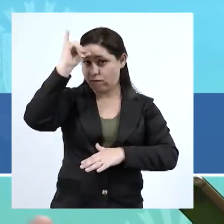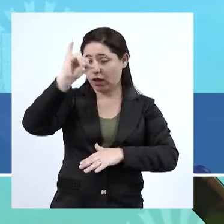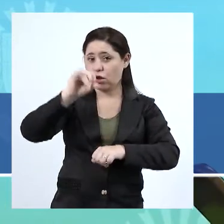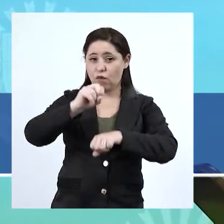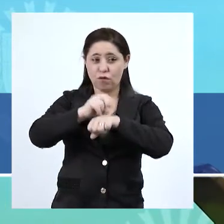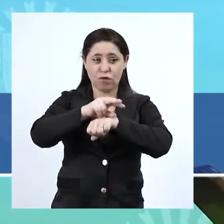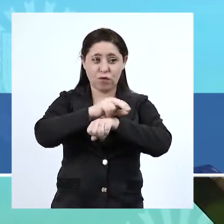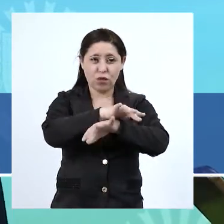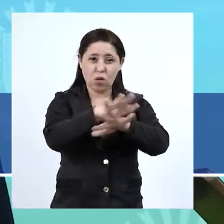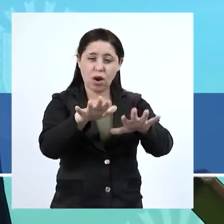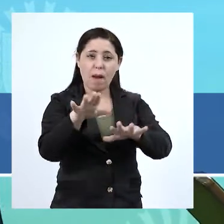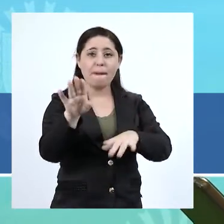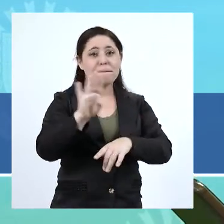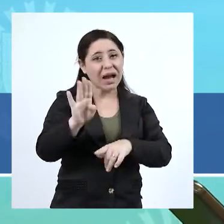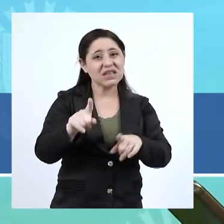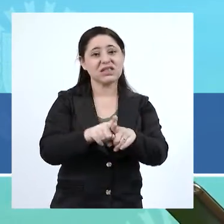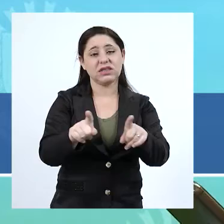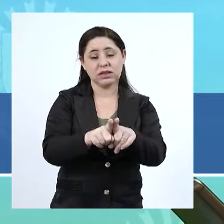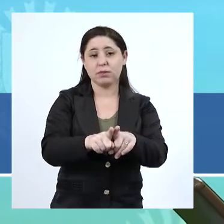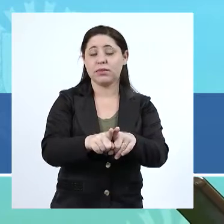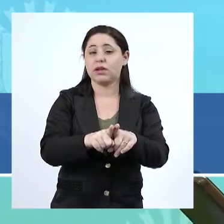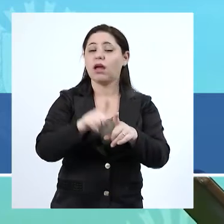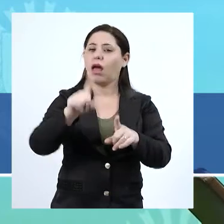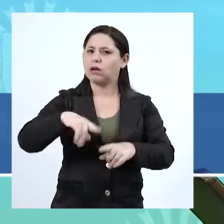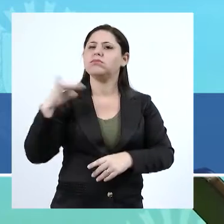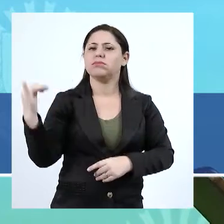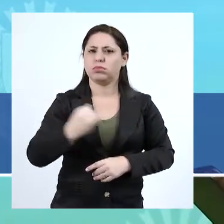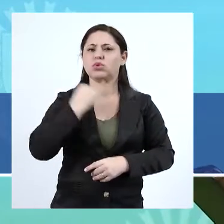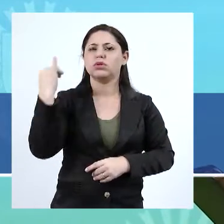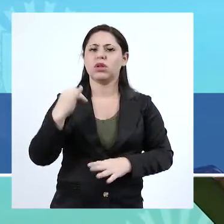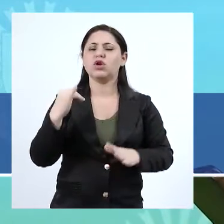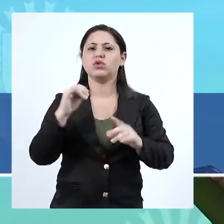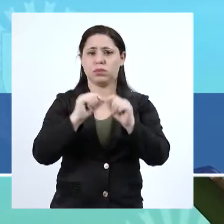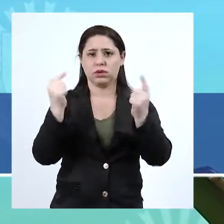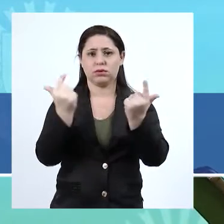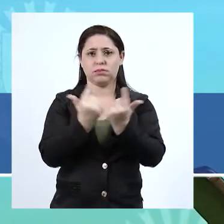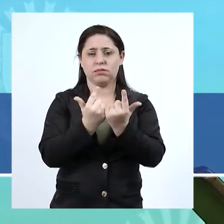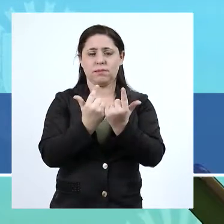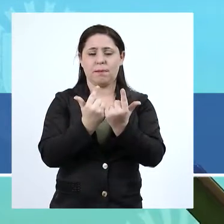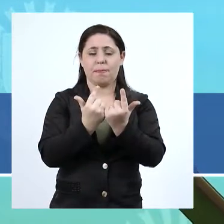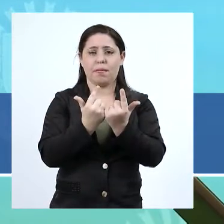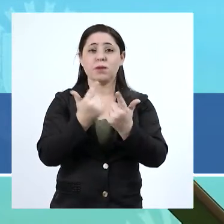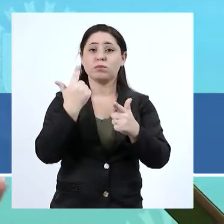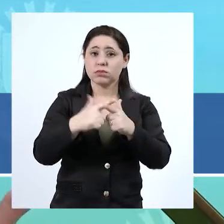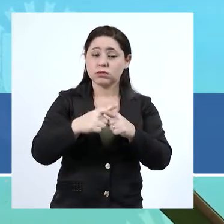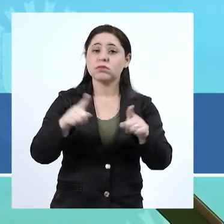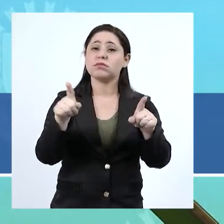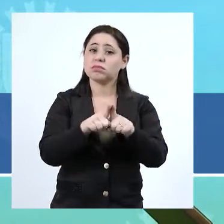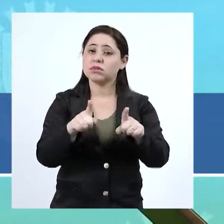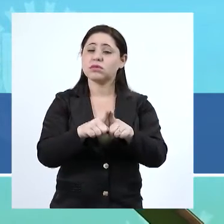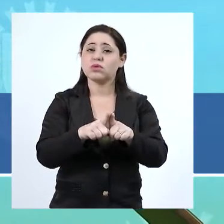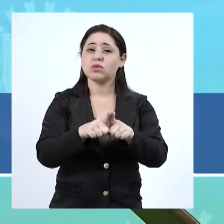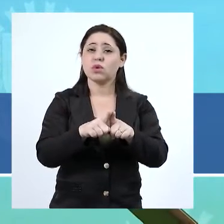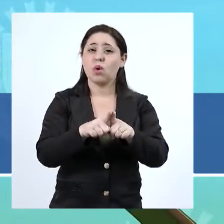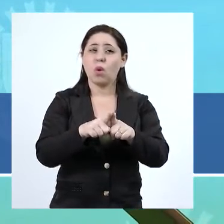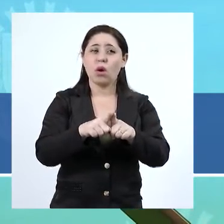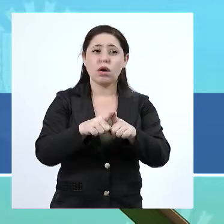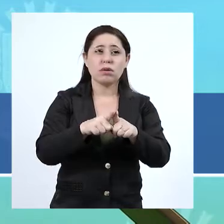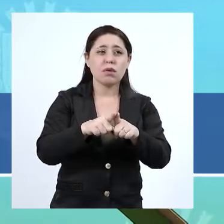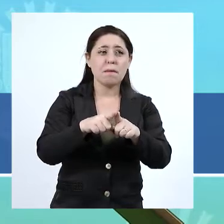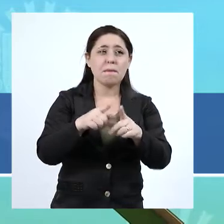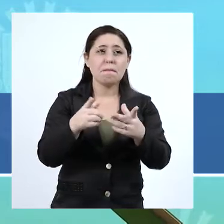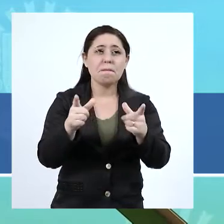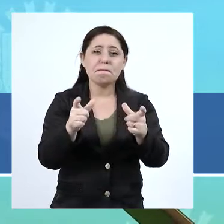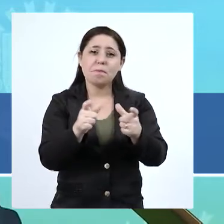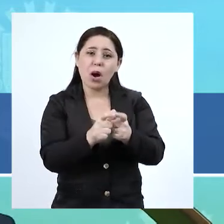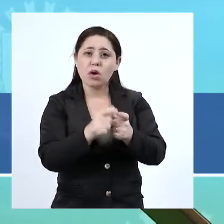combatendo não só o vírus, mas diversas bactérias. E aí eu acho que foi importante para casa, já que nós estamos também